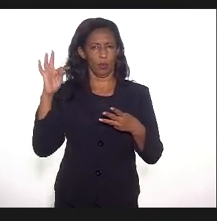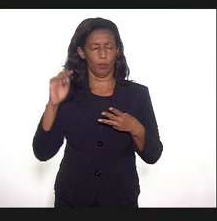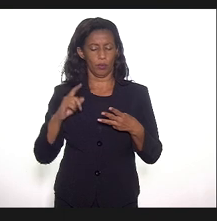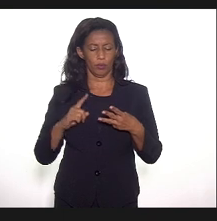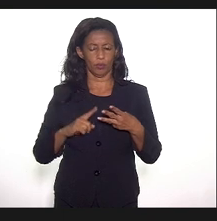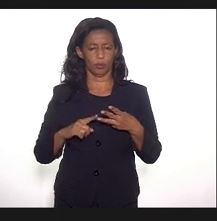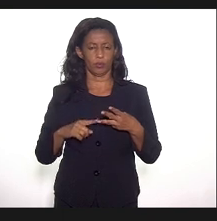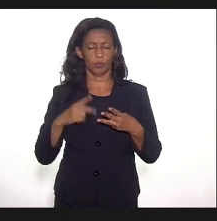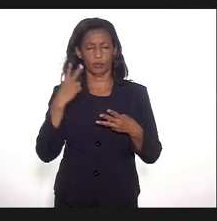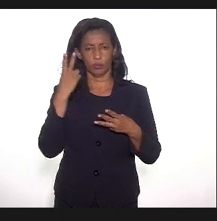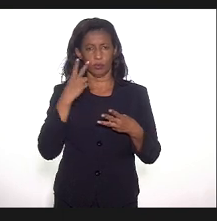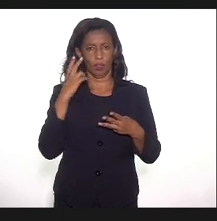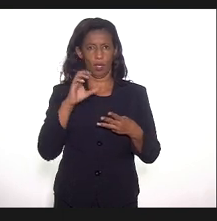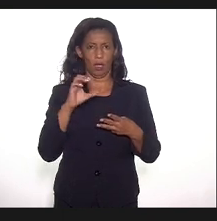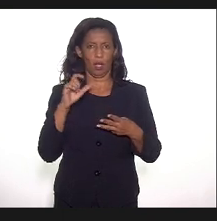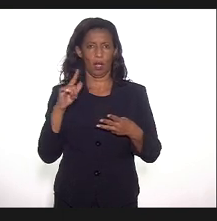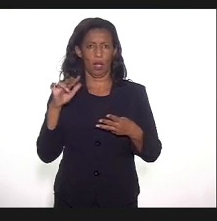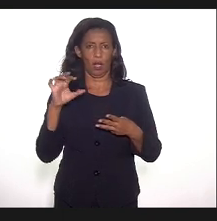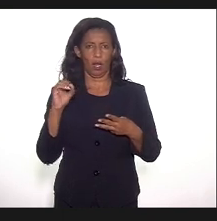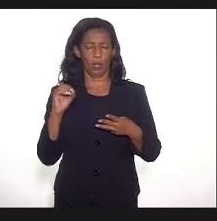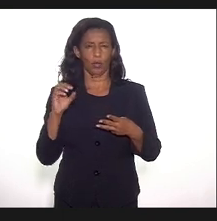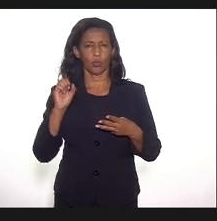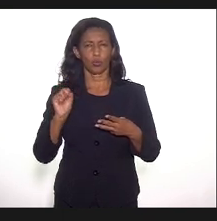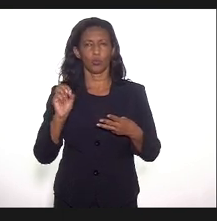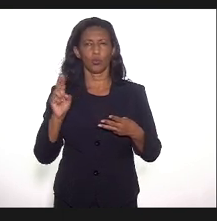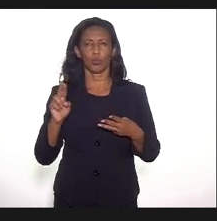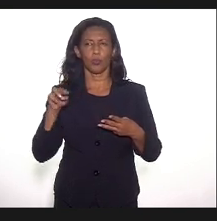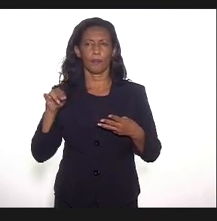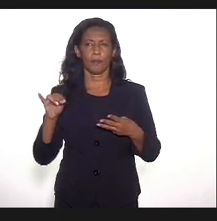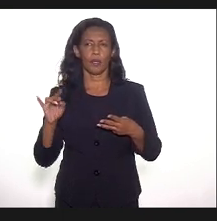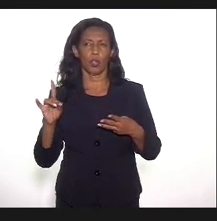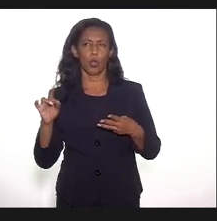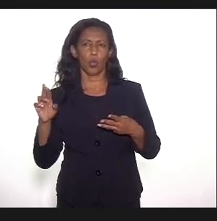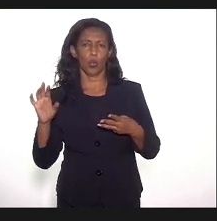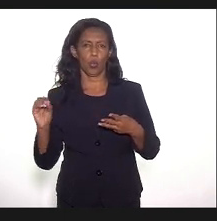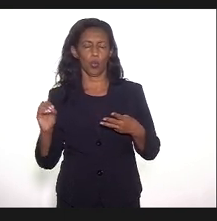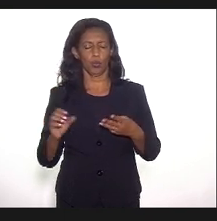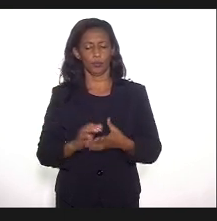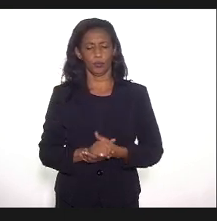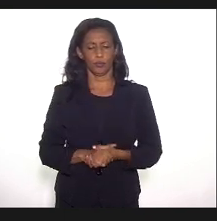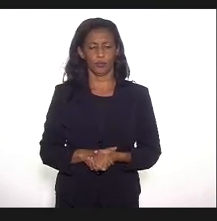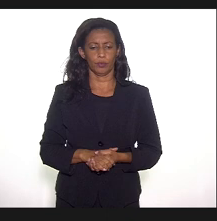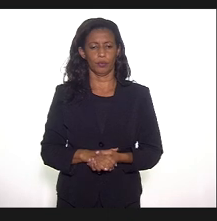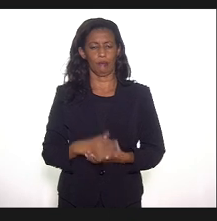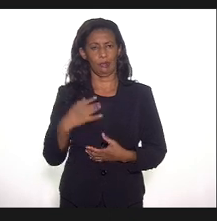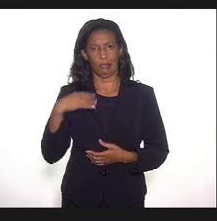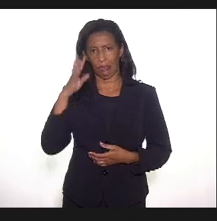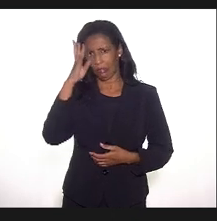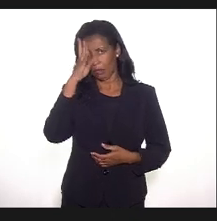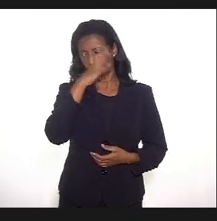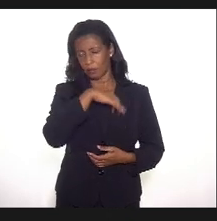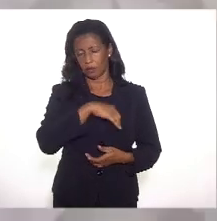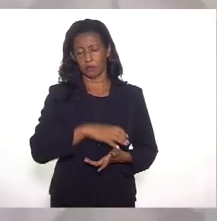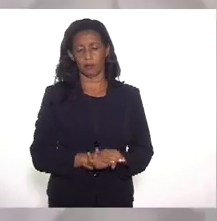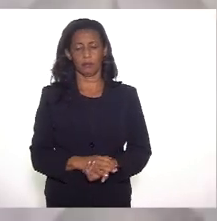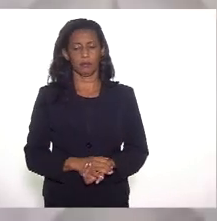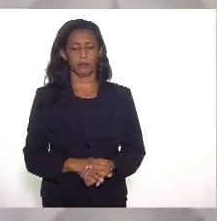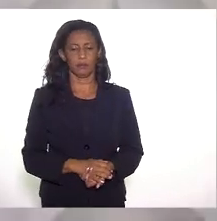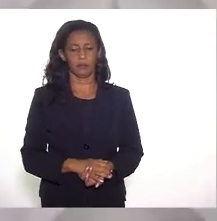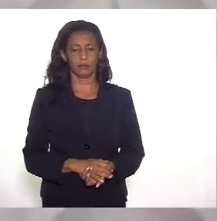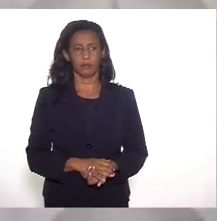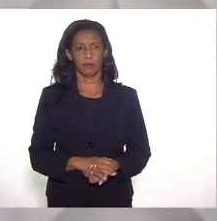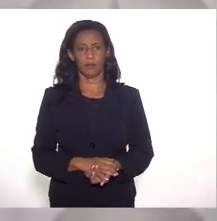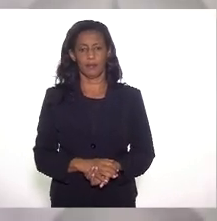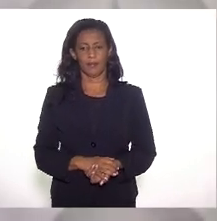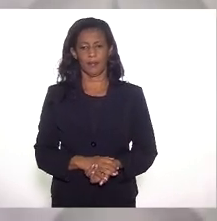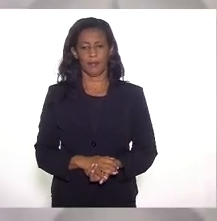o vereador Cláudio, lá de Sumidouro, na verdade, quatro vereadores, e me distraí aqui. Mas,